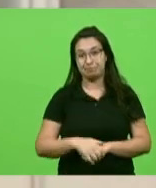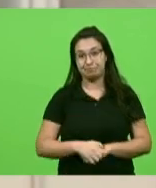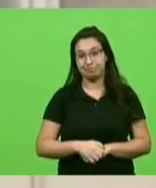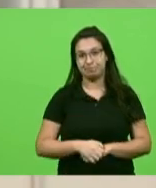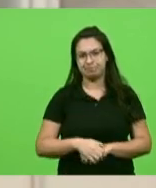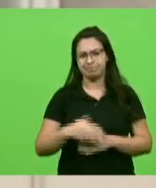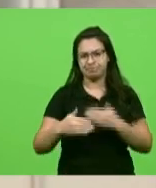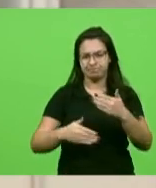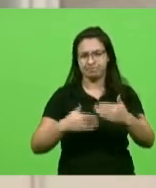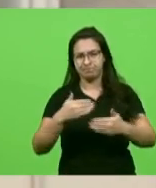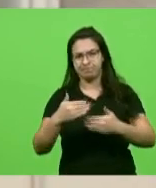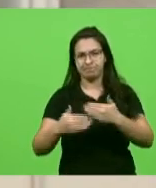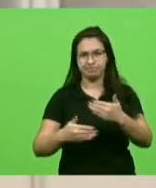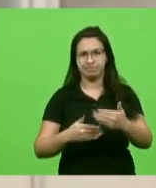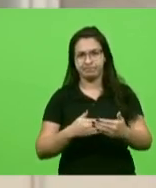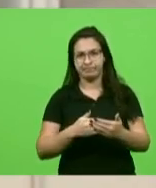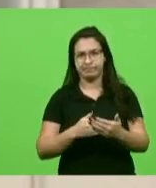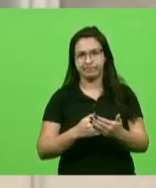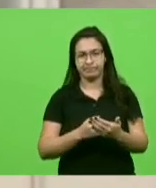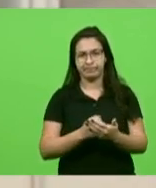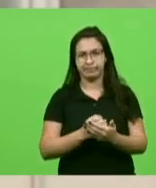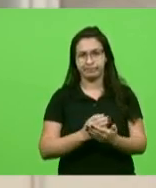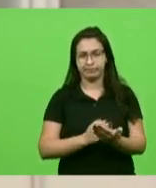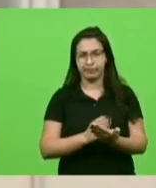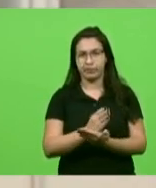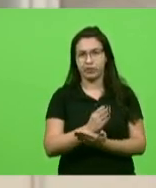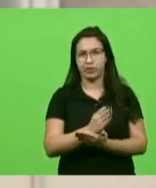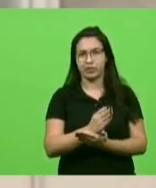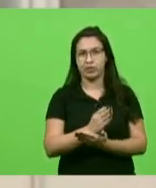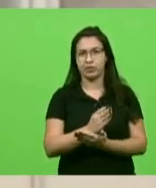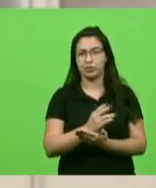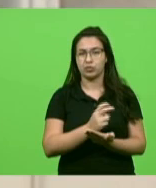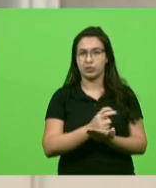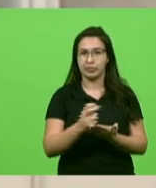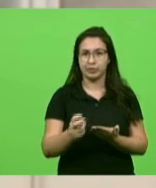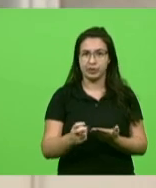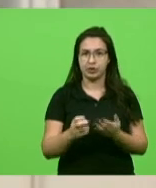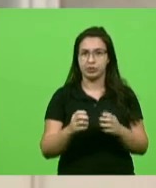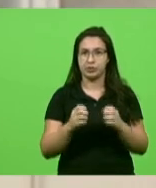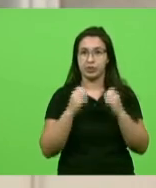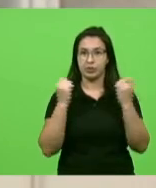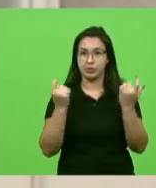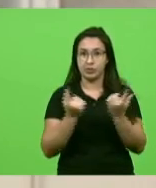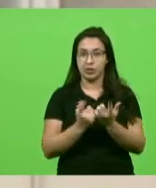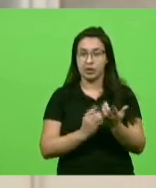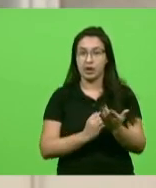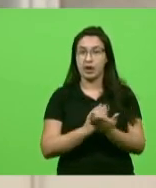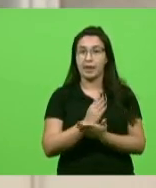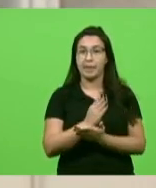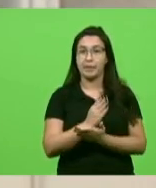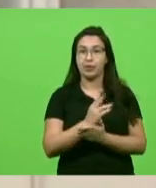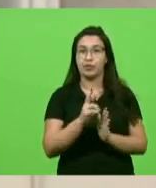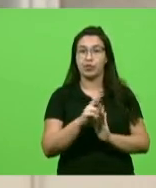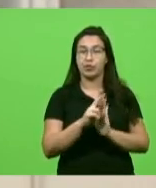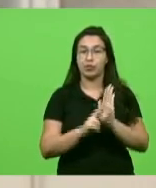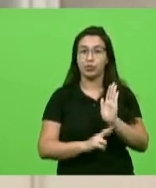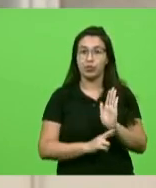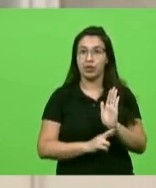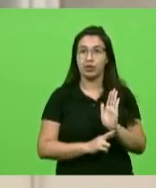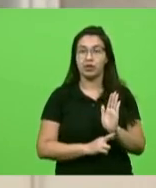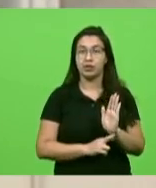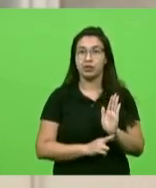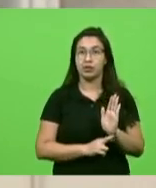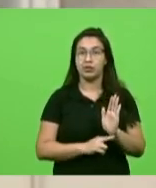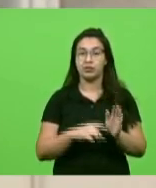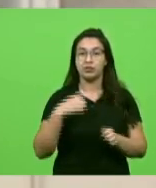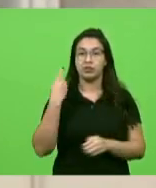do processamento do impeachment na alesc o plenário do referido órgão aprovou o parecer do então relator